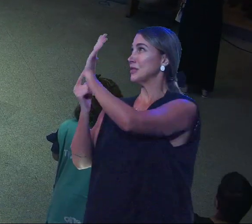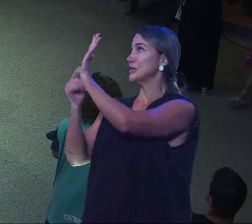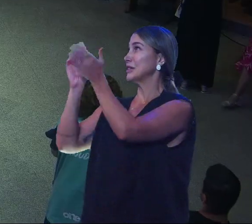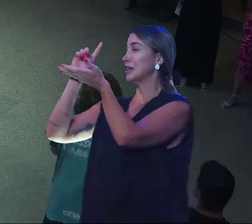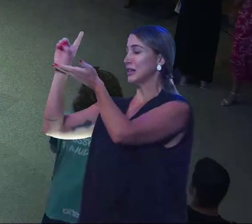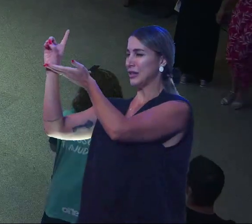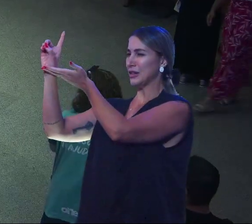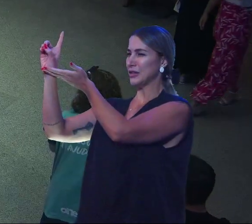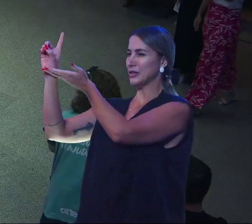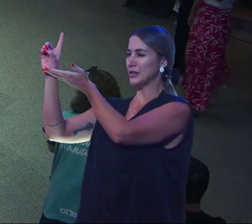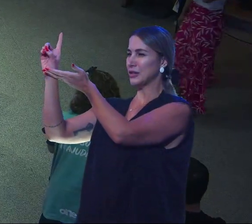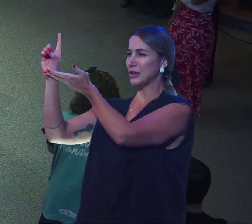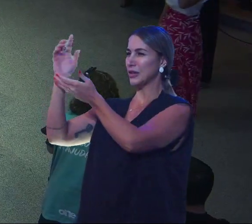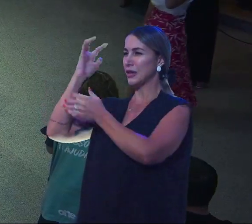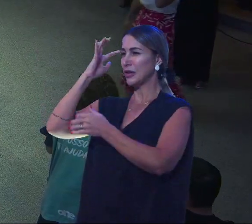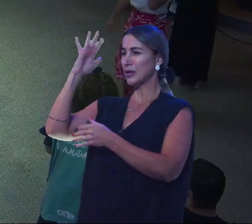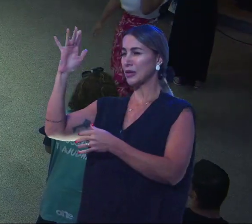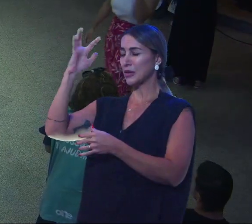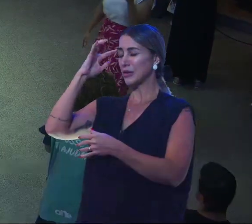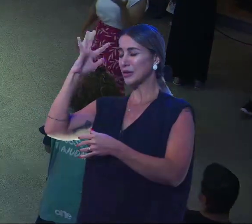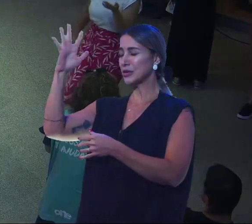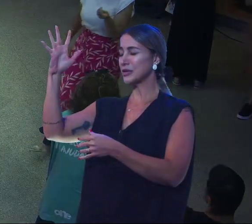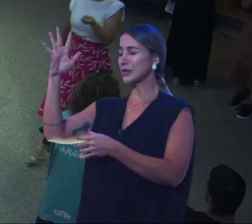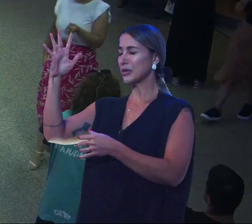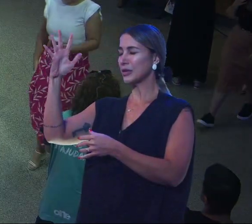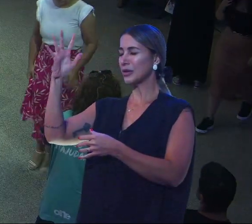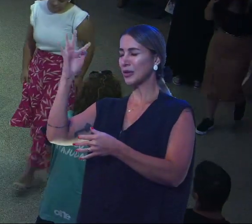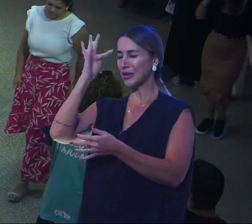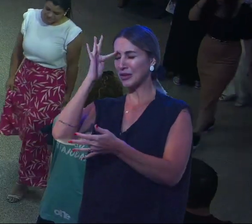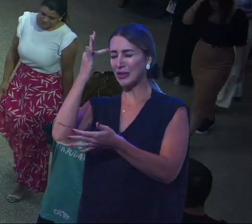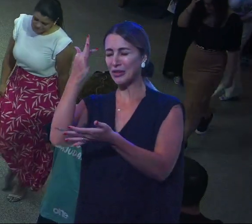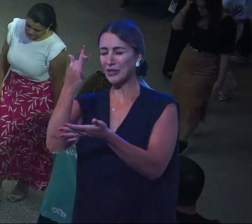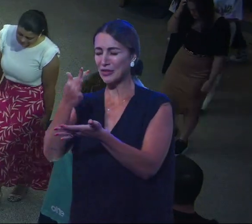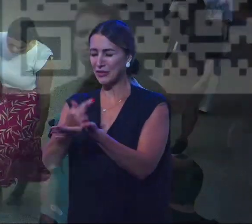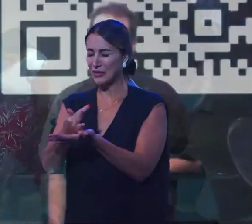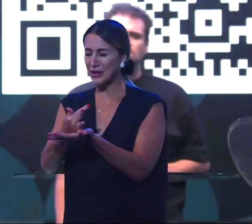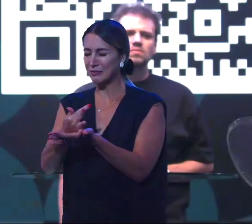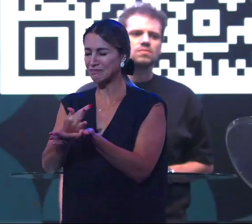sonho, mas ele é um ato de fé, porque vai dizer para Deus: Deus, eu confio mais em você